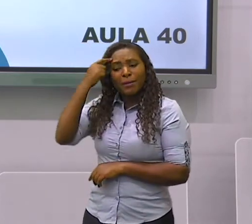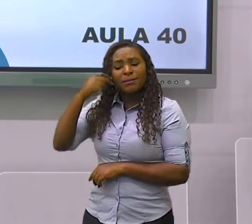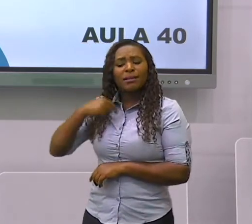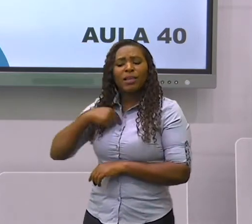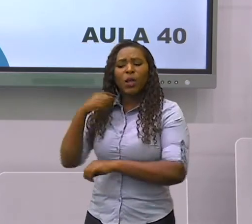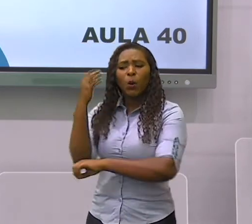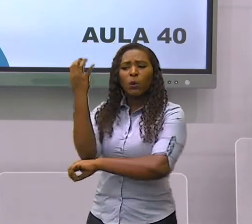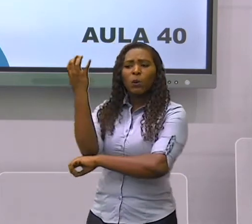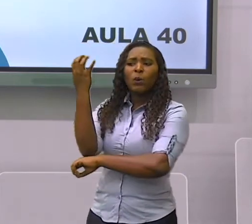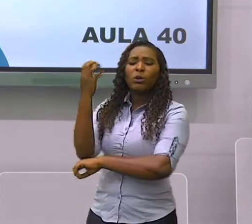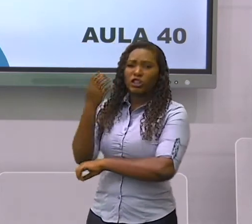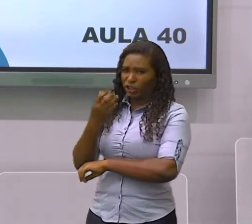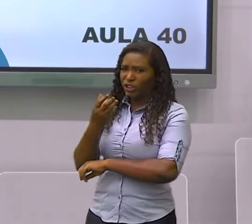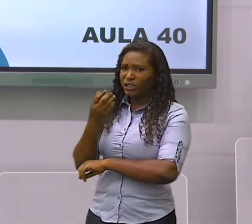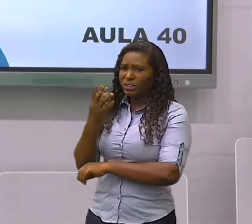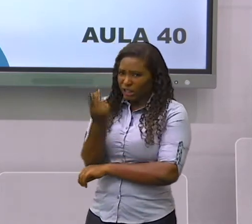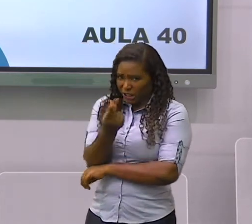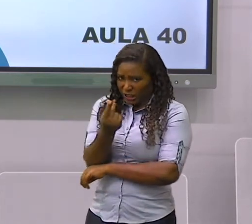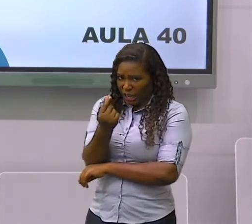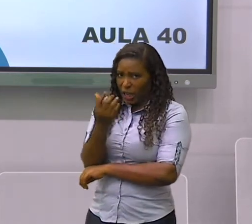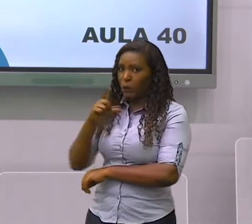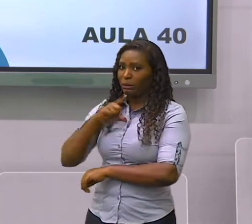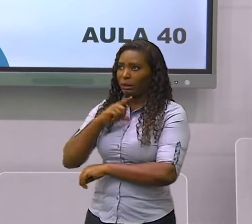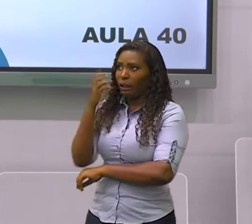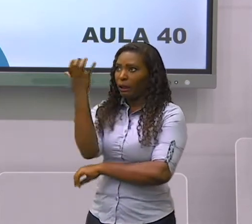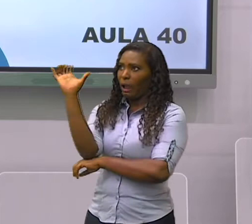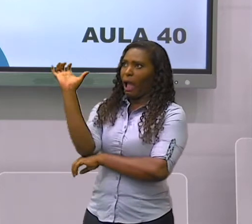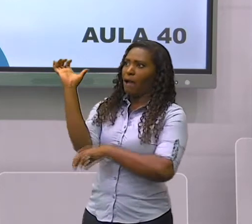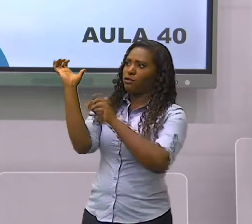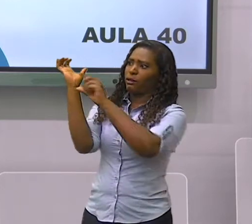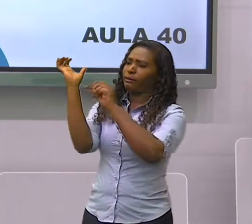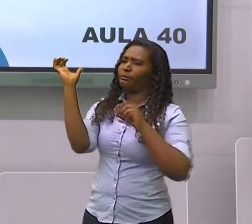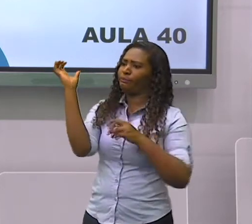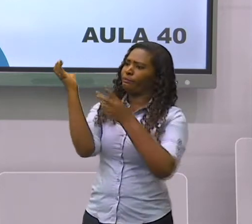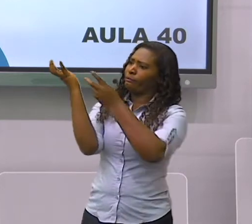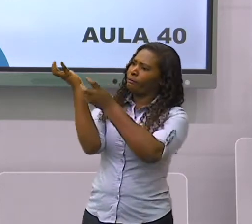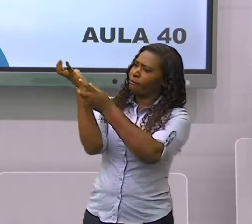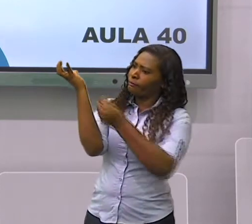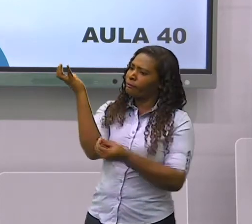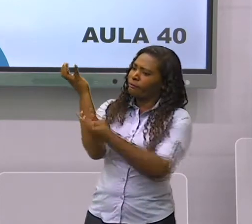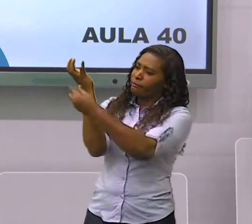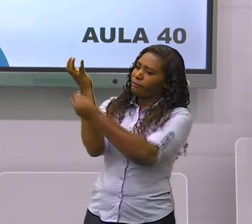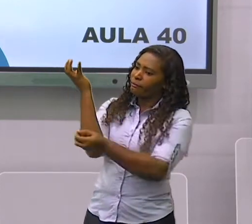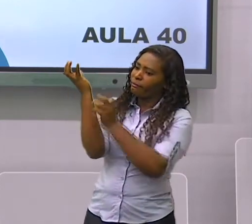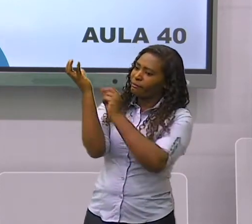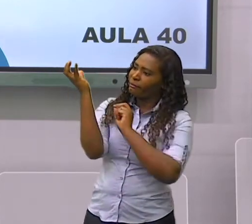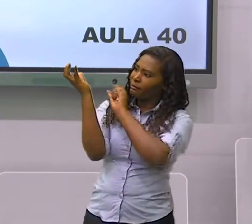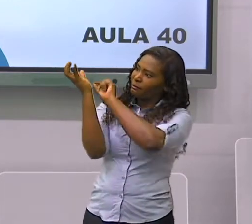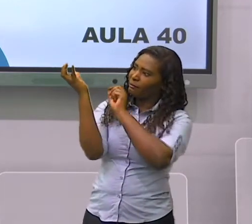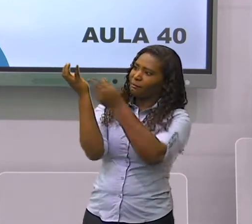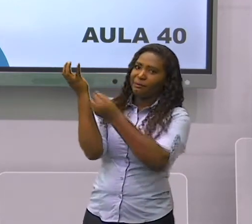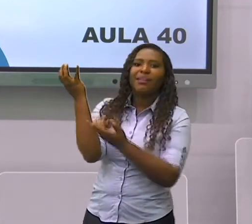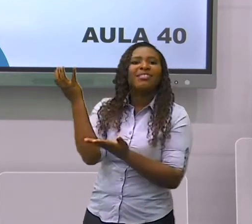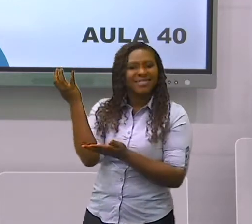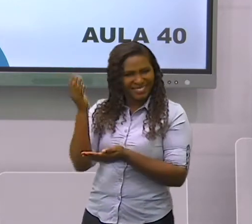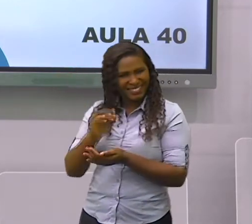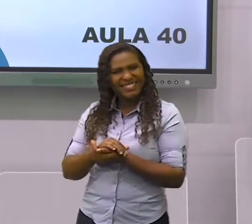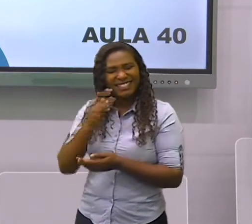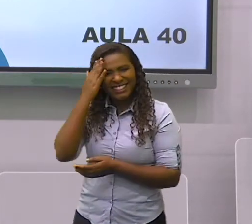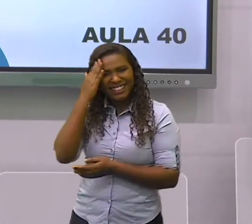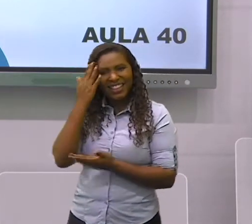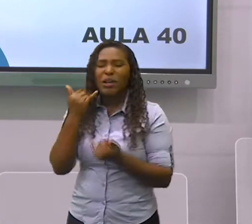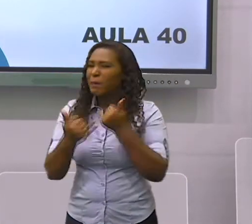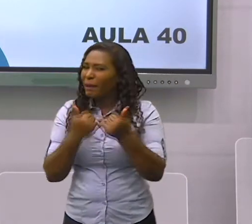também que o sistema monetário utilizado aqui no nosso país é o real e que eles têm em